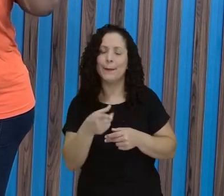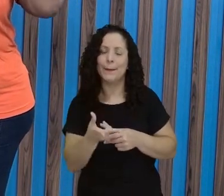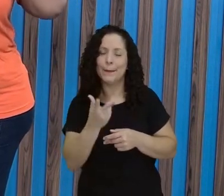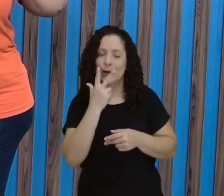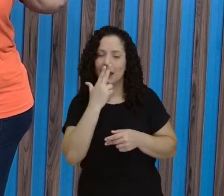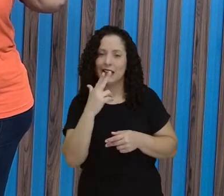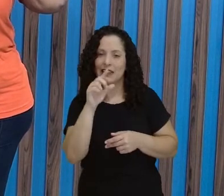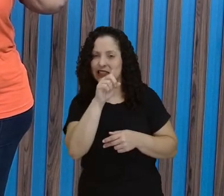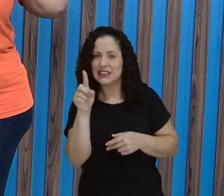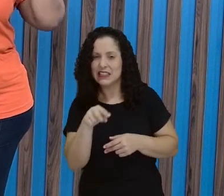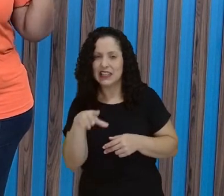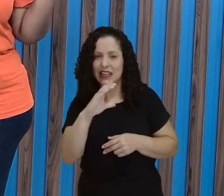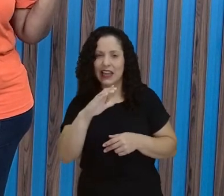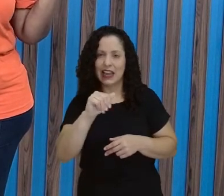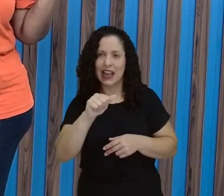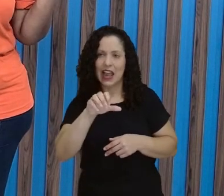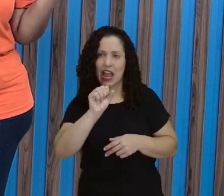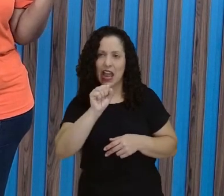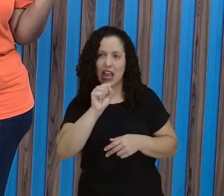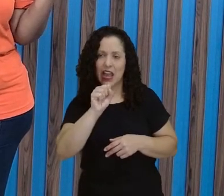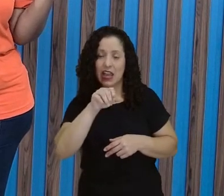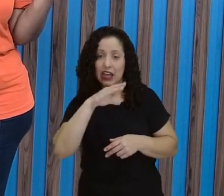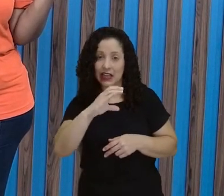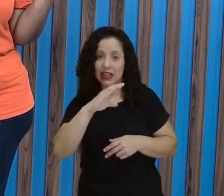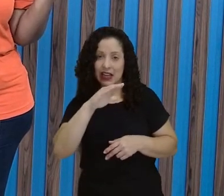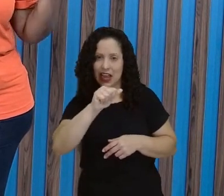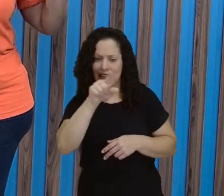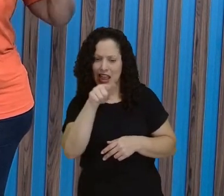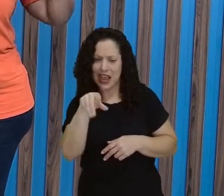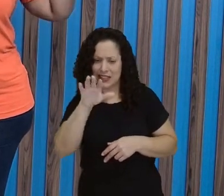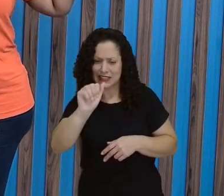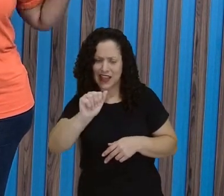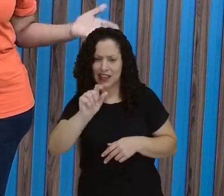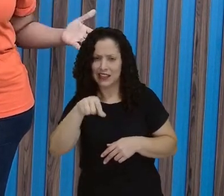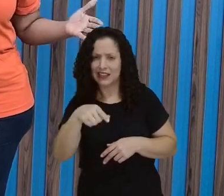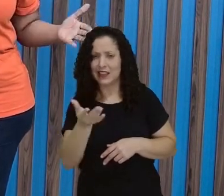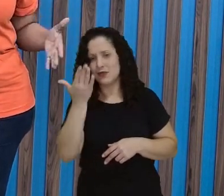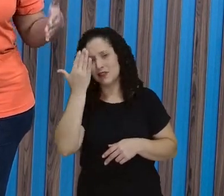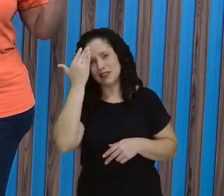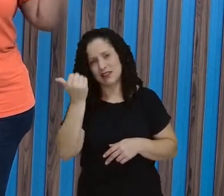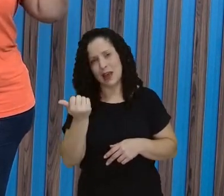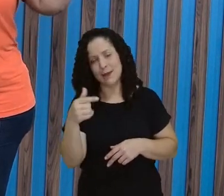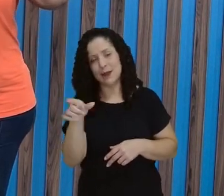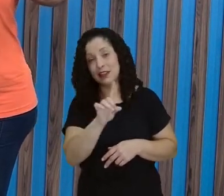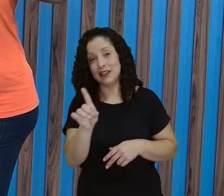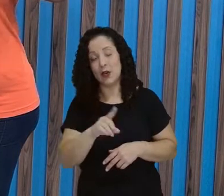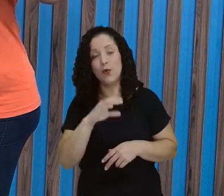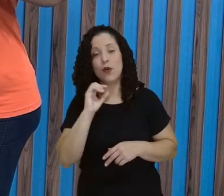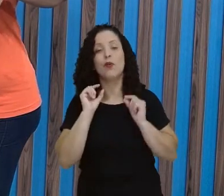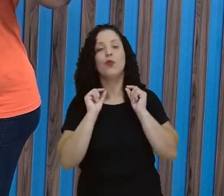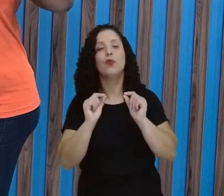né? Casa, mas é Z para casa? A gente sabe que não. Casa é